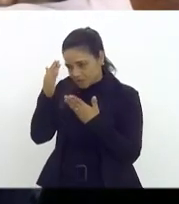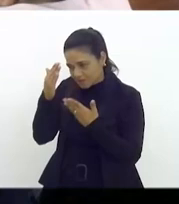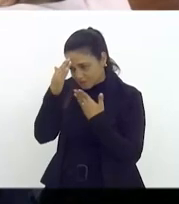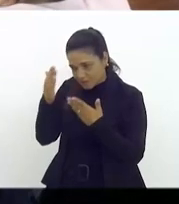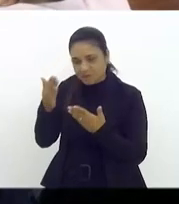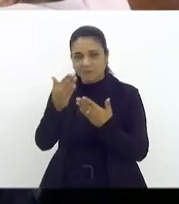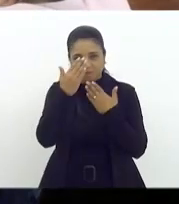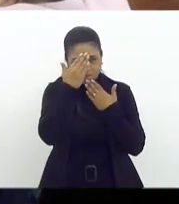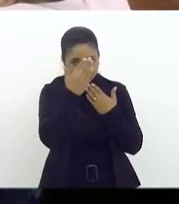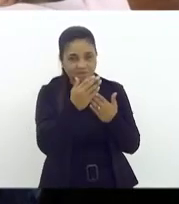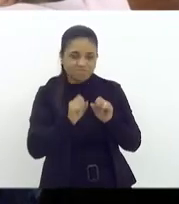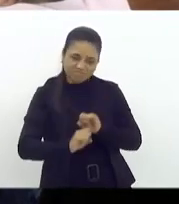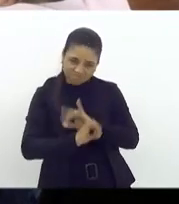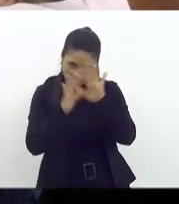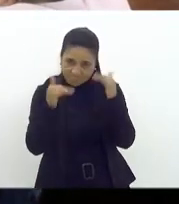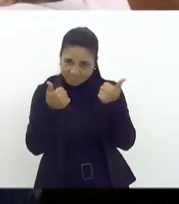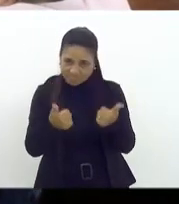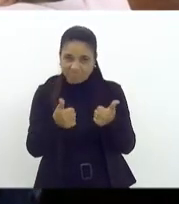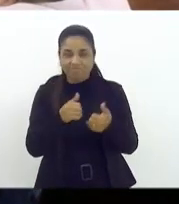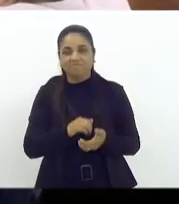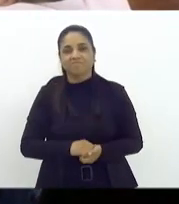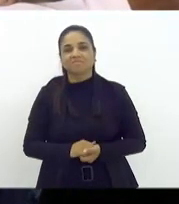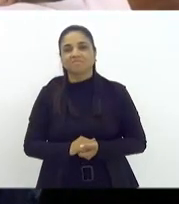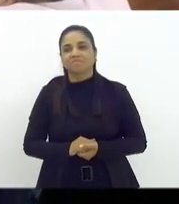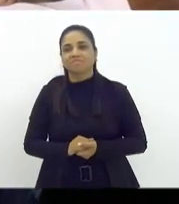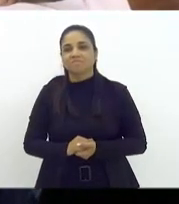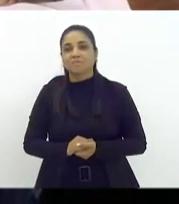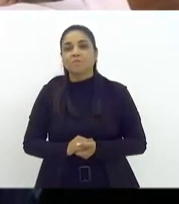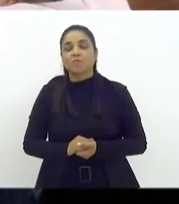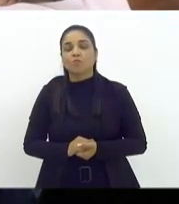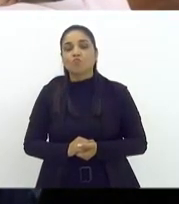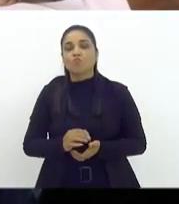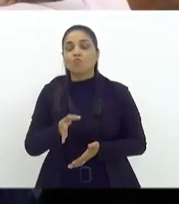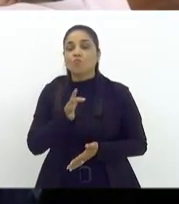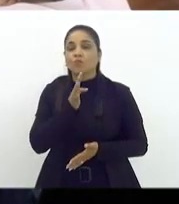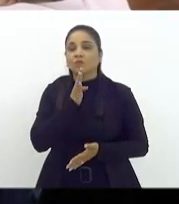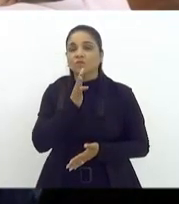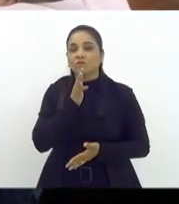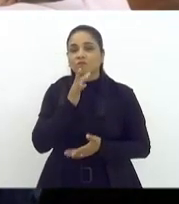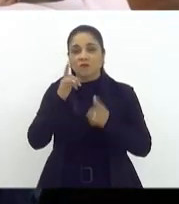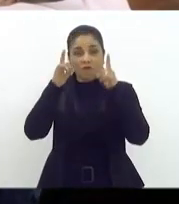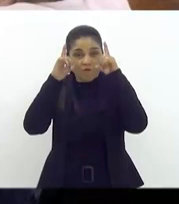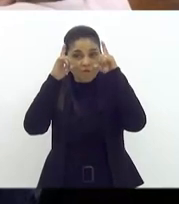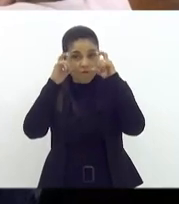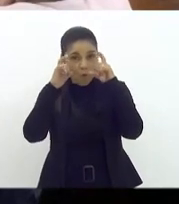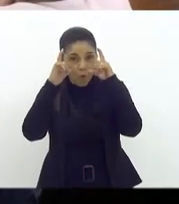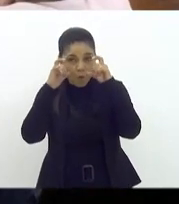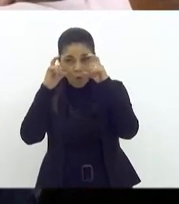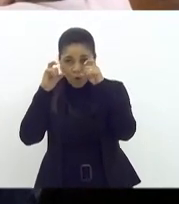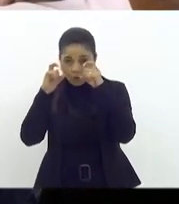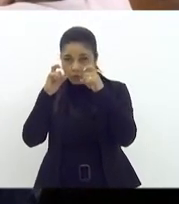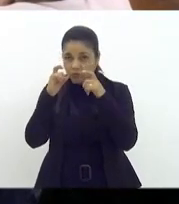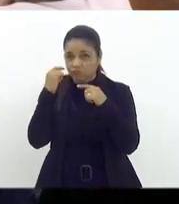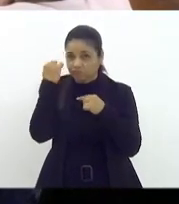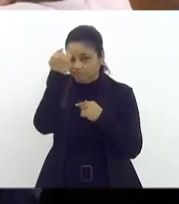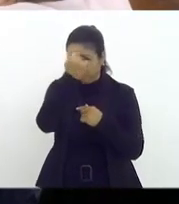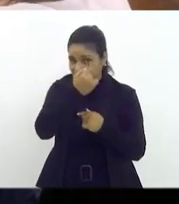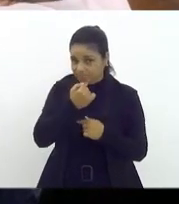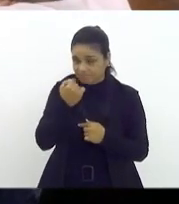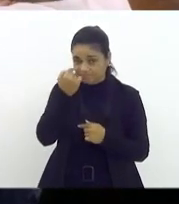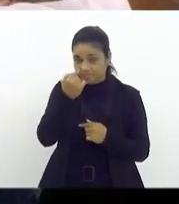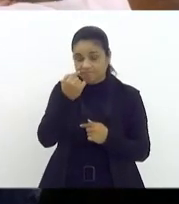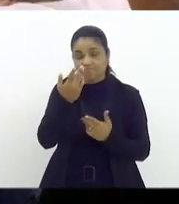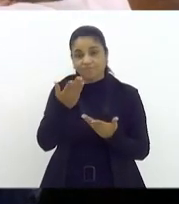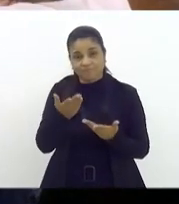se eu esclarecer com relação ao reconhecimento fotográfico senhoras e senhores